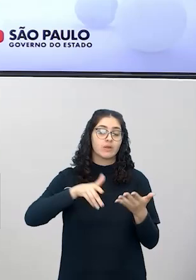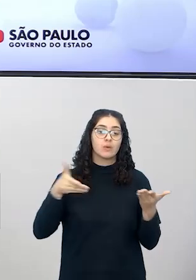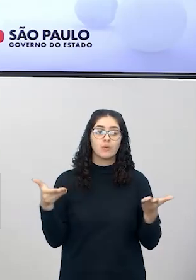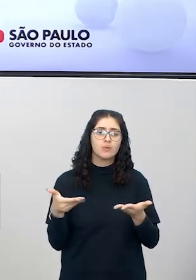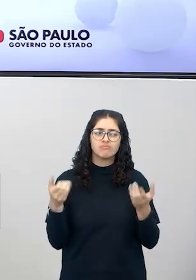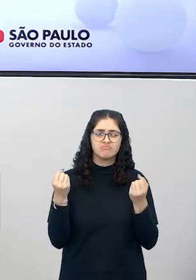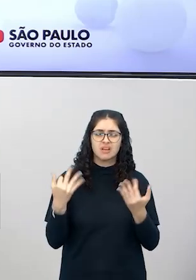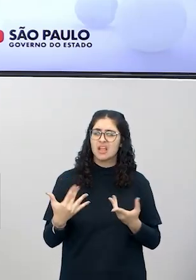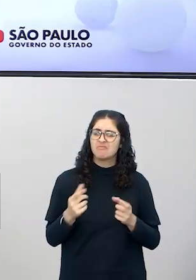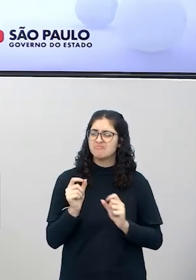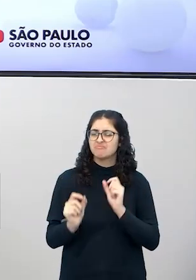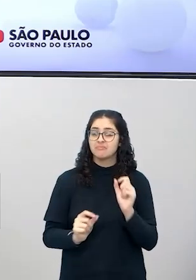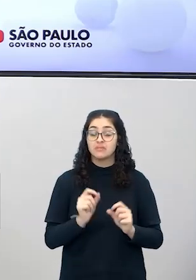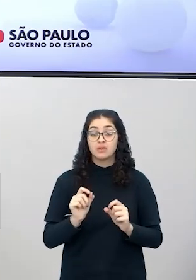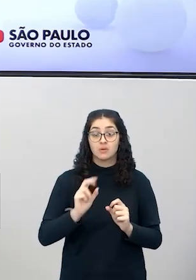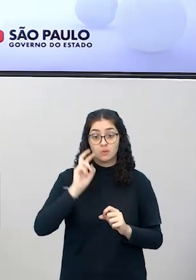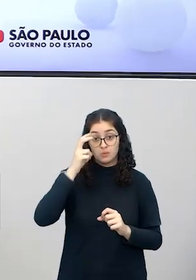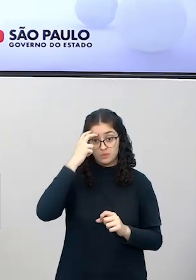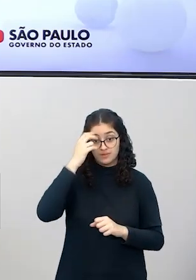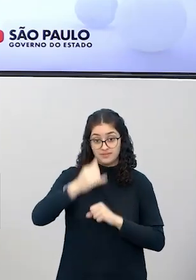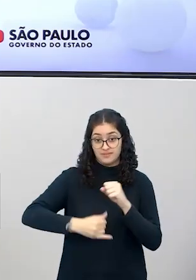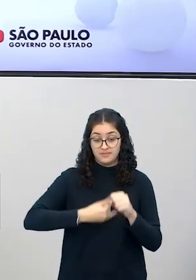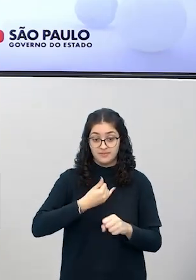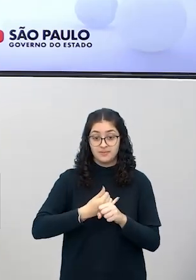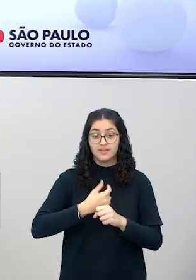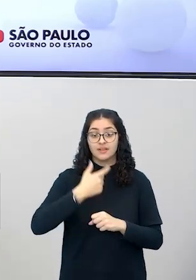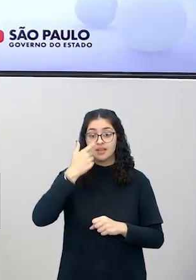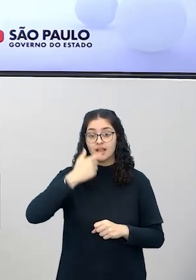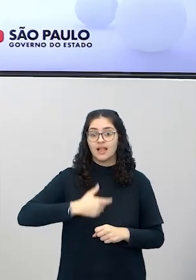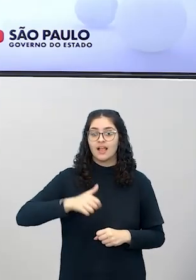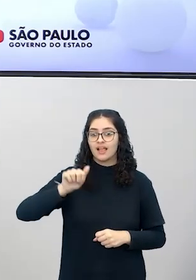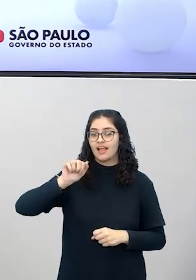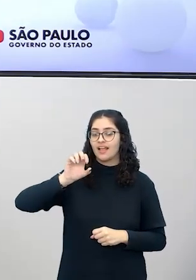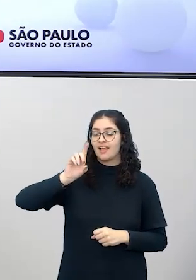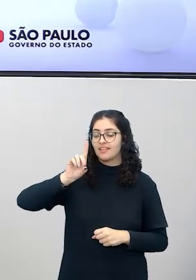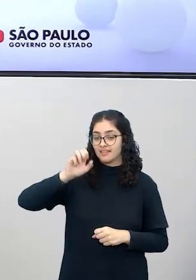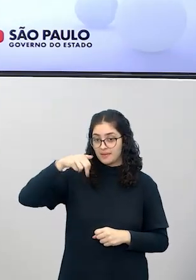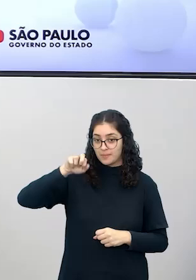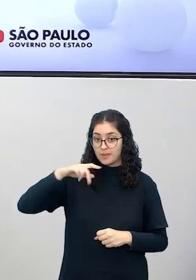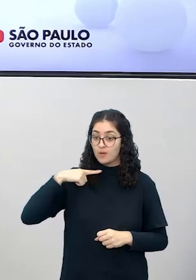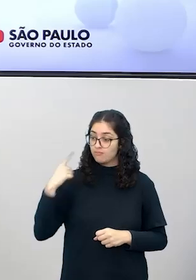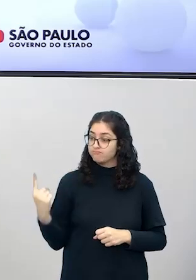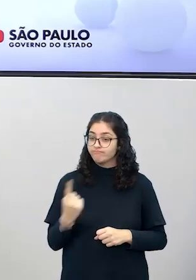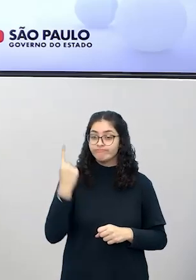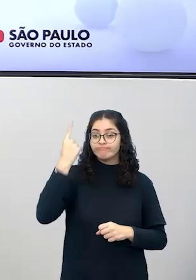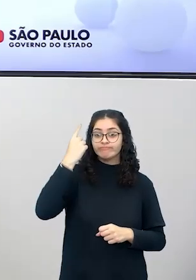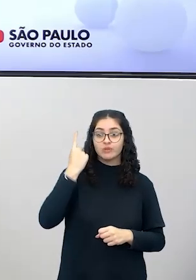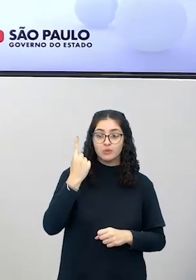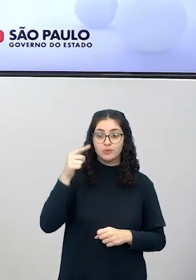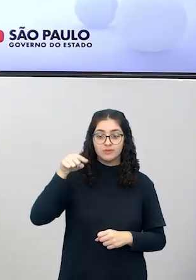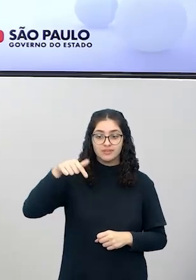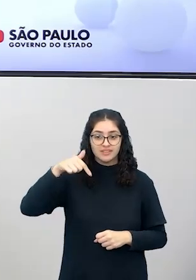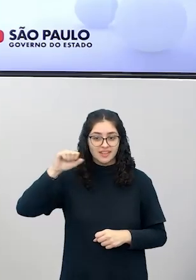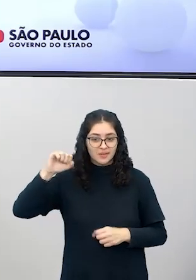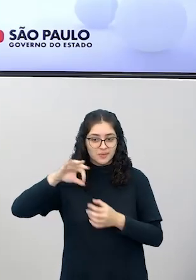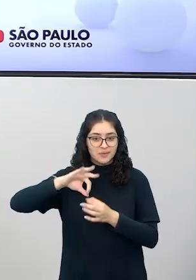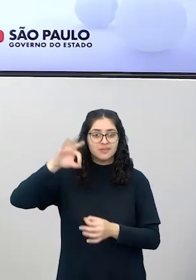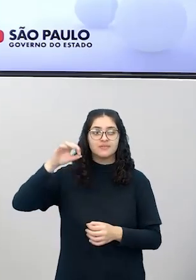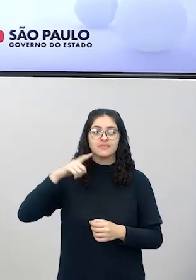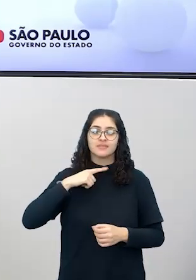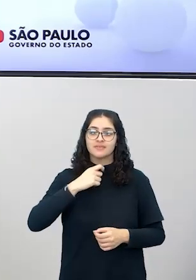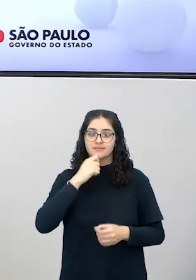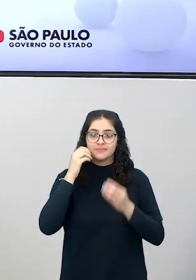vamos falar sobre cultura digital. Eu sou o formador Ademir, sou um homem alto de 1,78 m, tenho cabelo cortado à máquina,